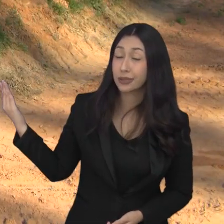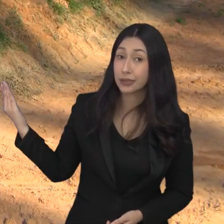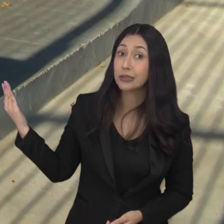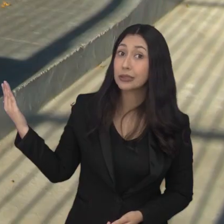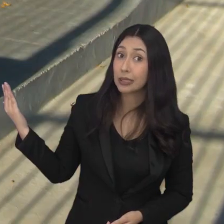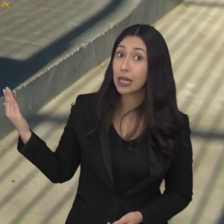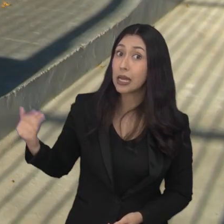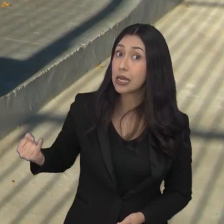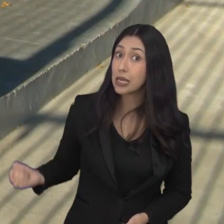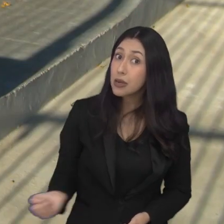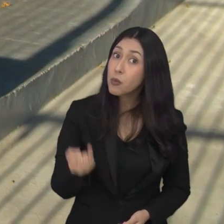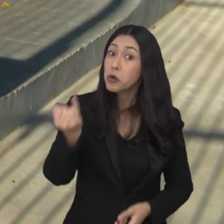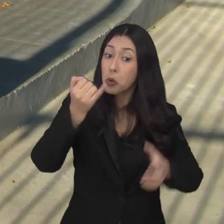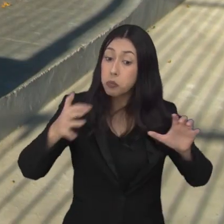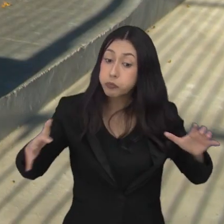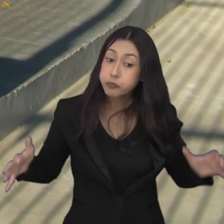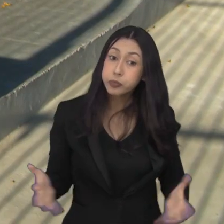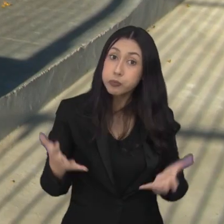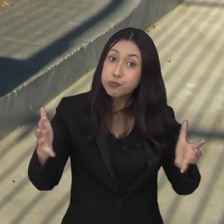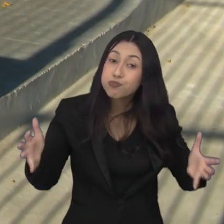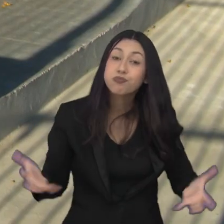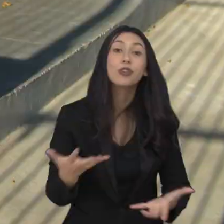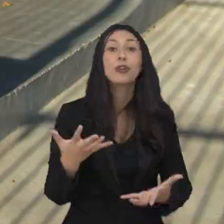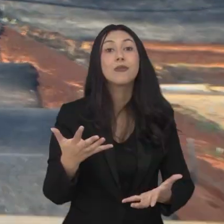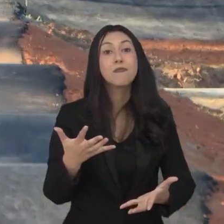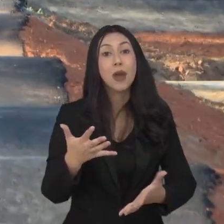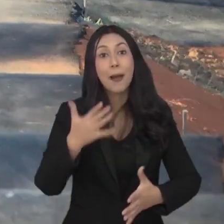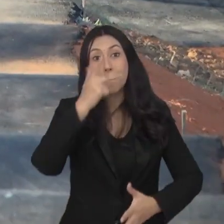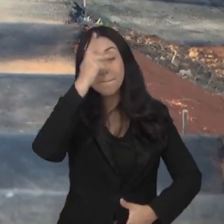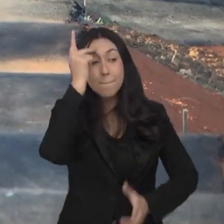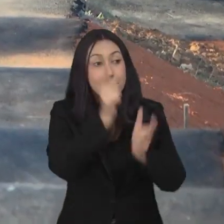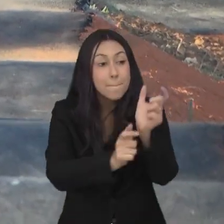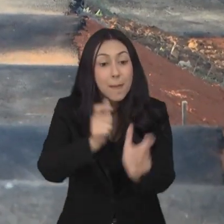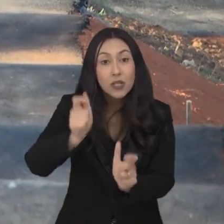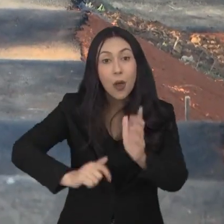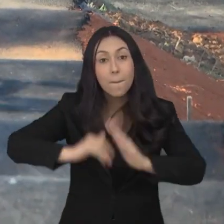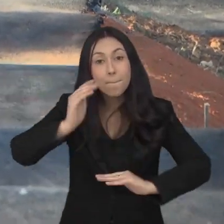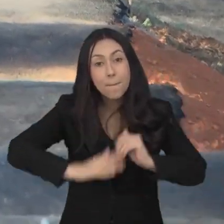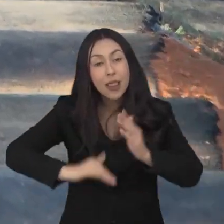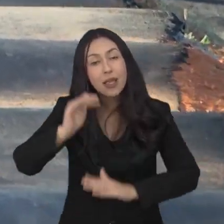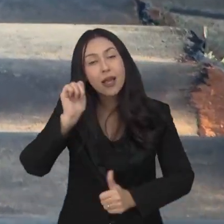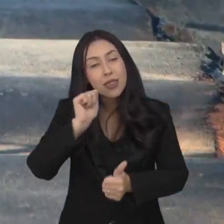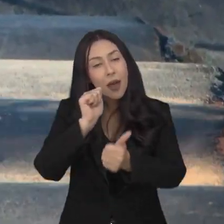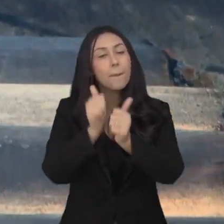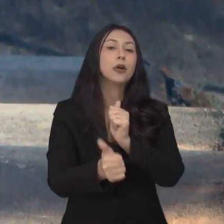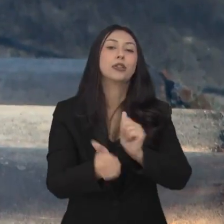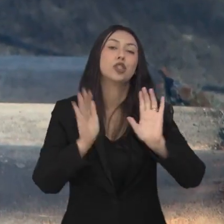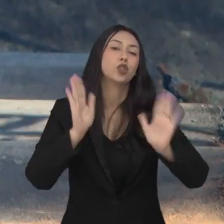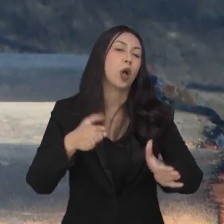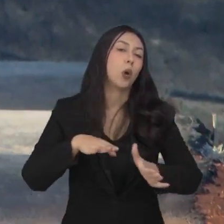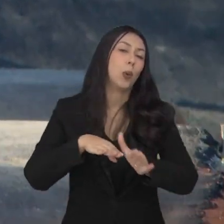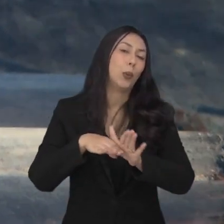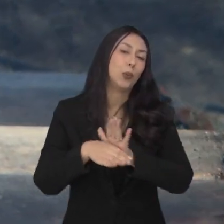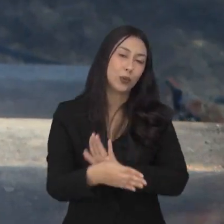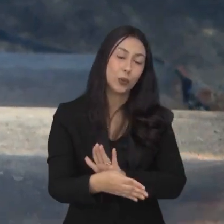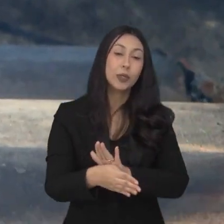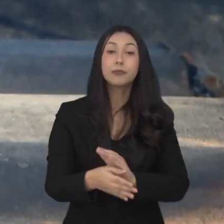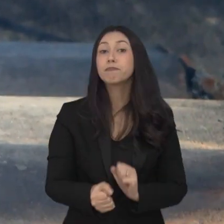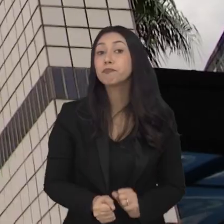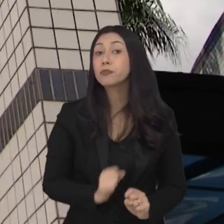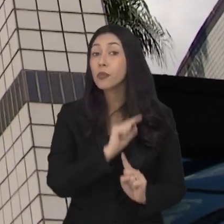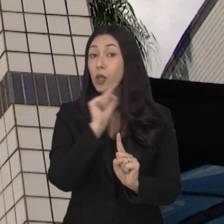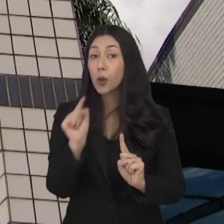de bicicross e skate são motivações maiores para que praticar esportes seja um hábito dos cidadãos